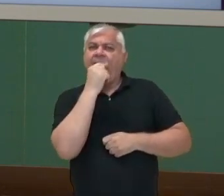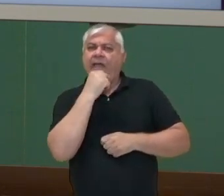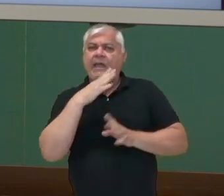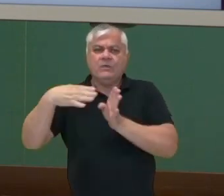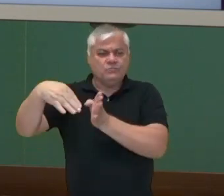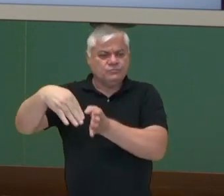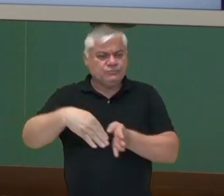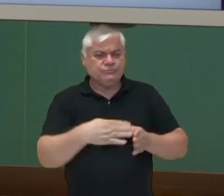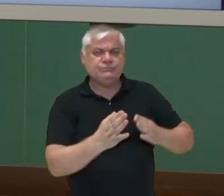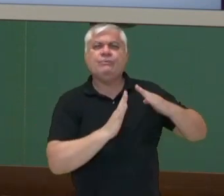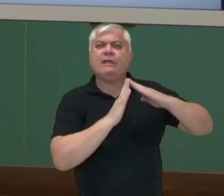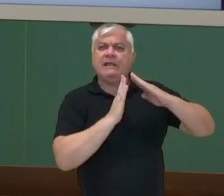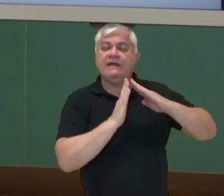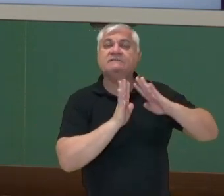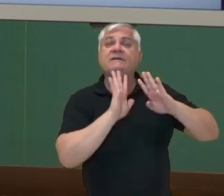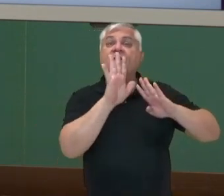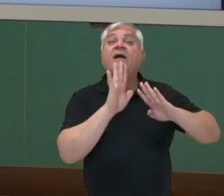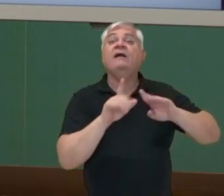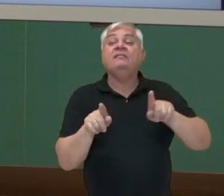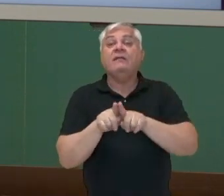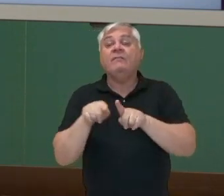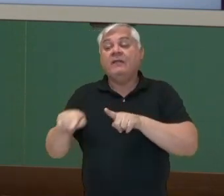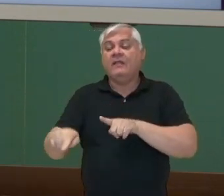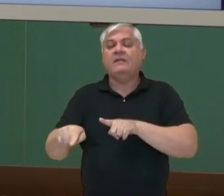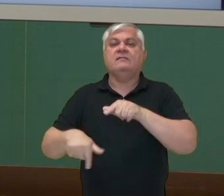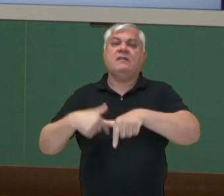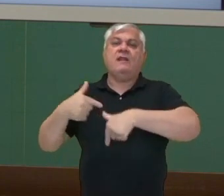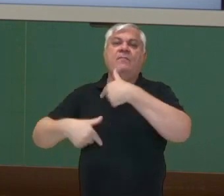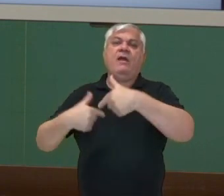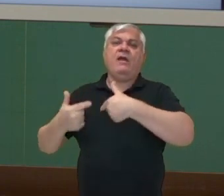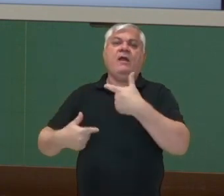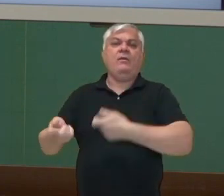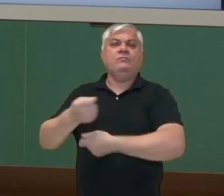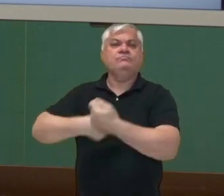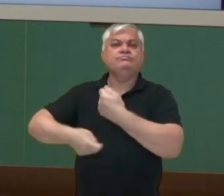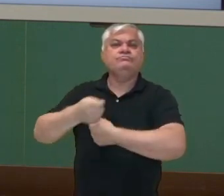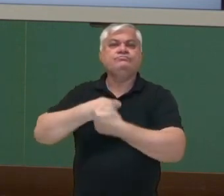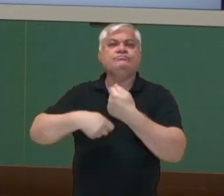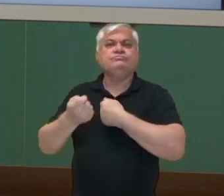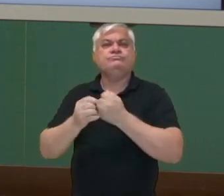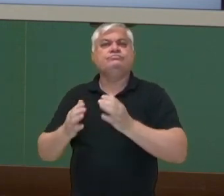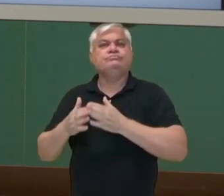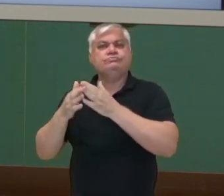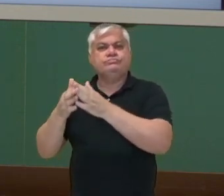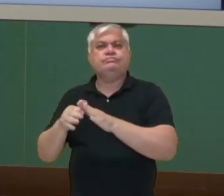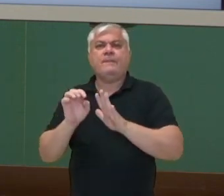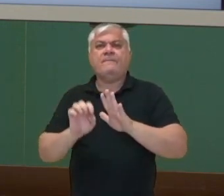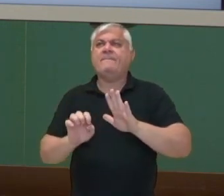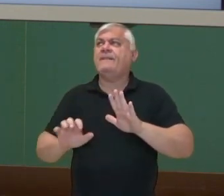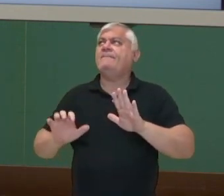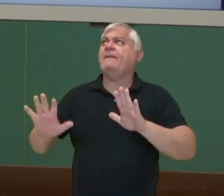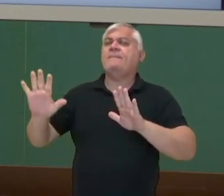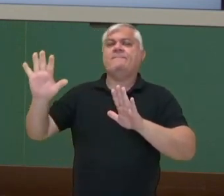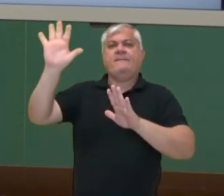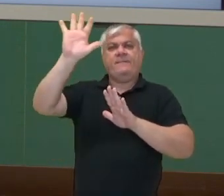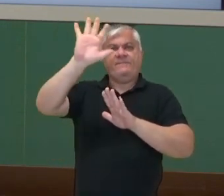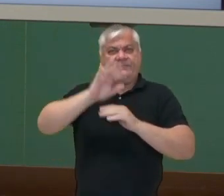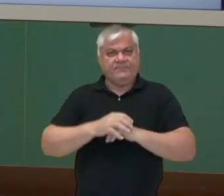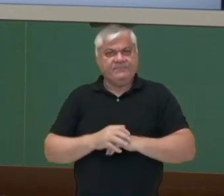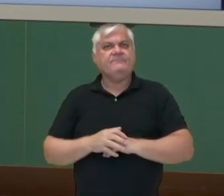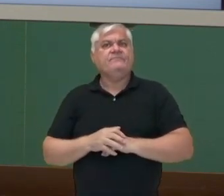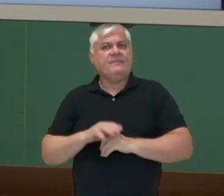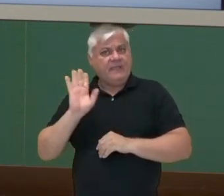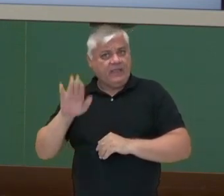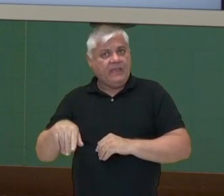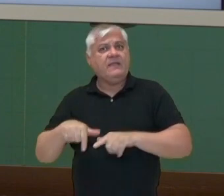para o desenvolvimento de atividades econômicas, porque abrange diferentes estados ali, que são grandes